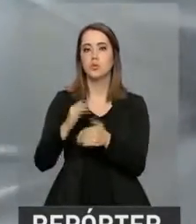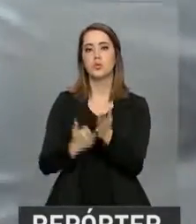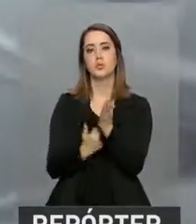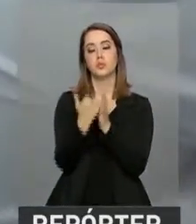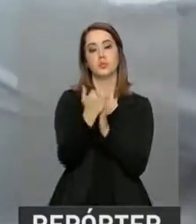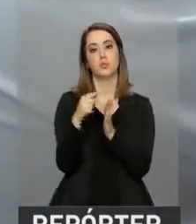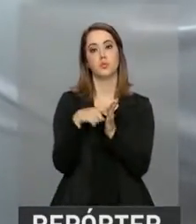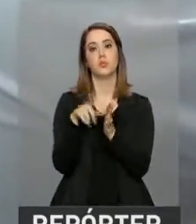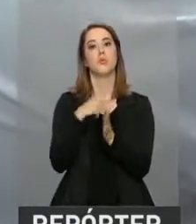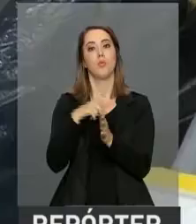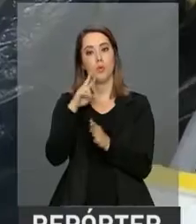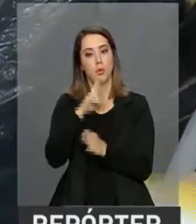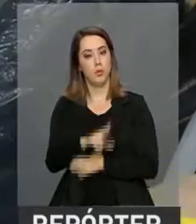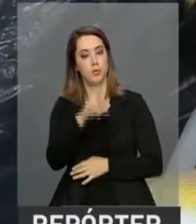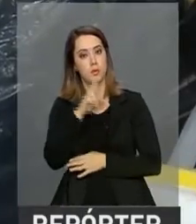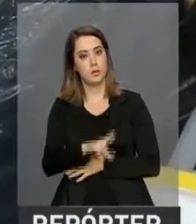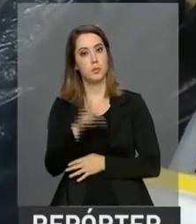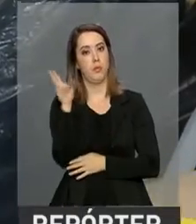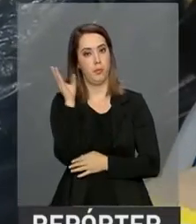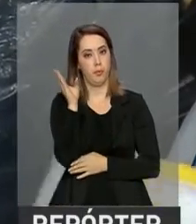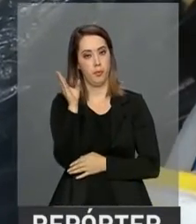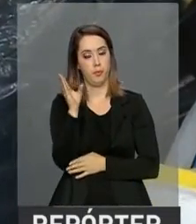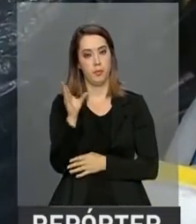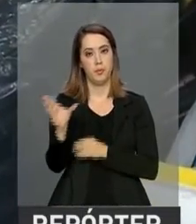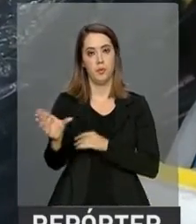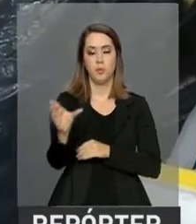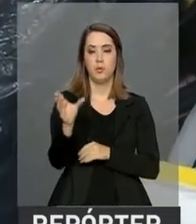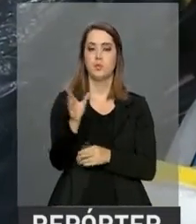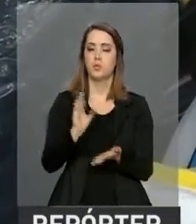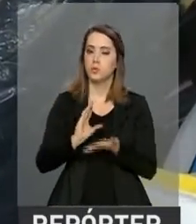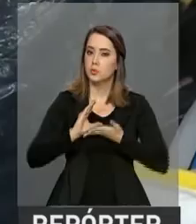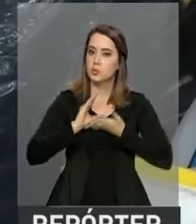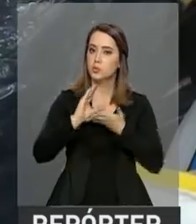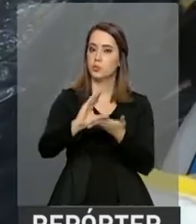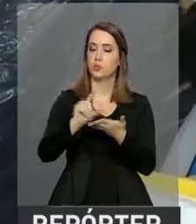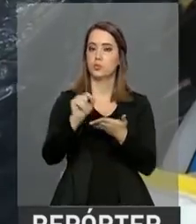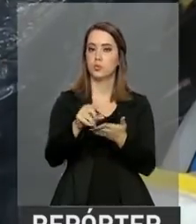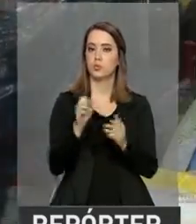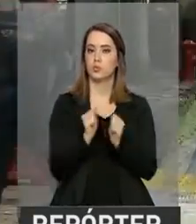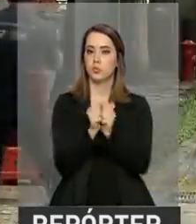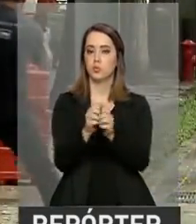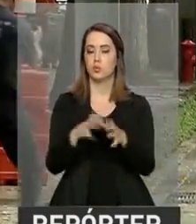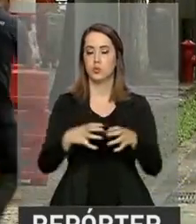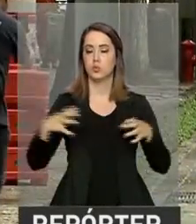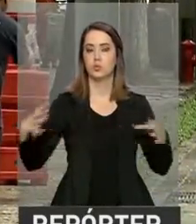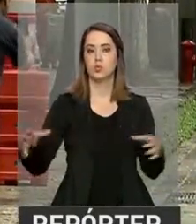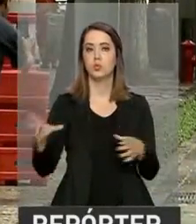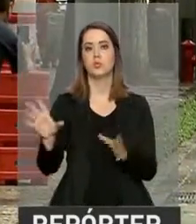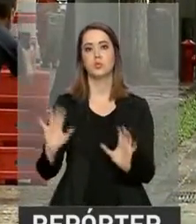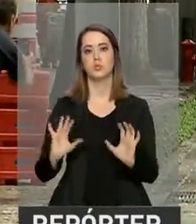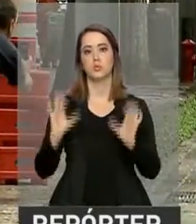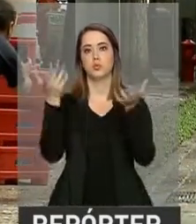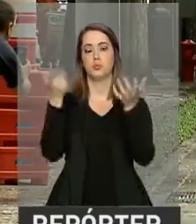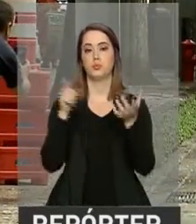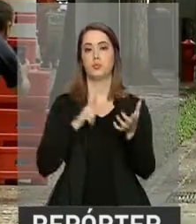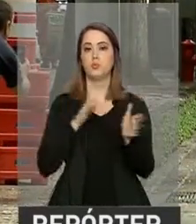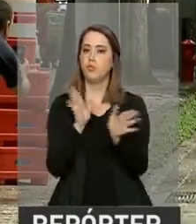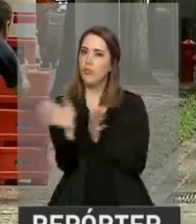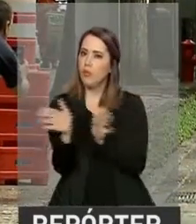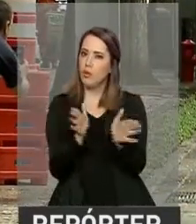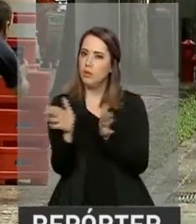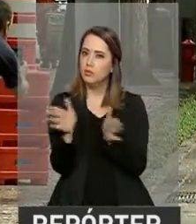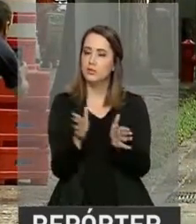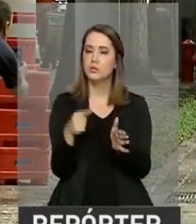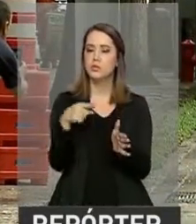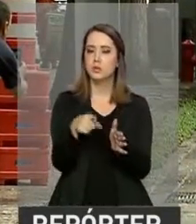respostas coordenadas com as secretarias de saúde locais durante grandes eventos já na área da mobilidade urbana